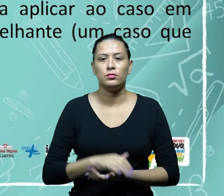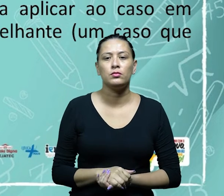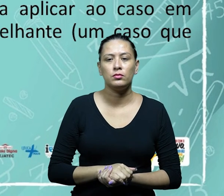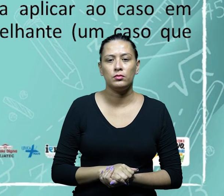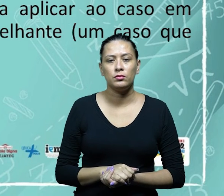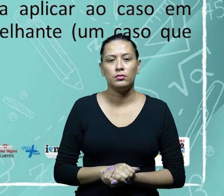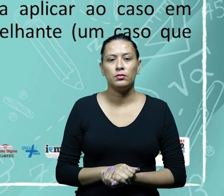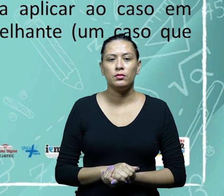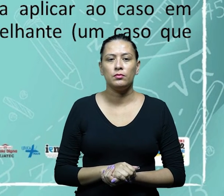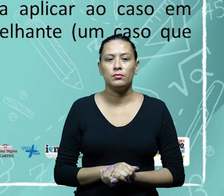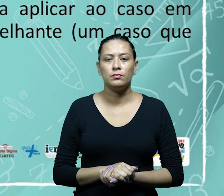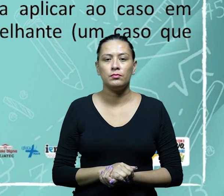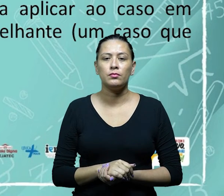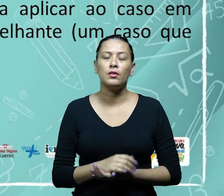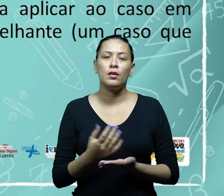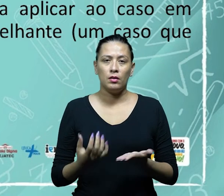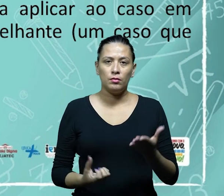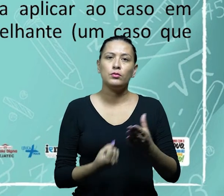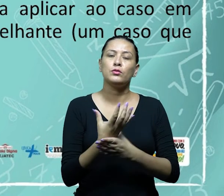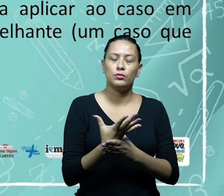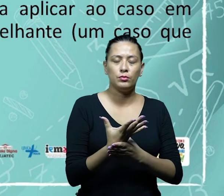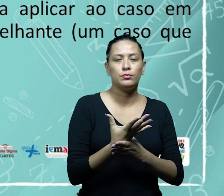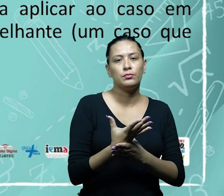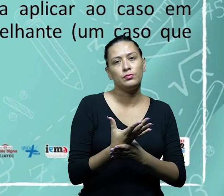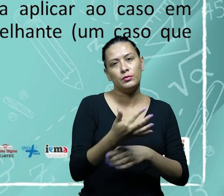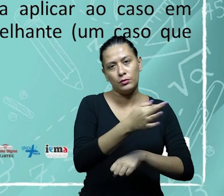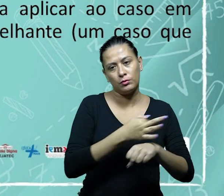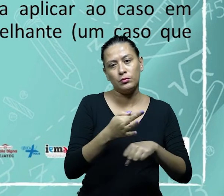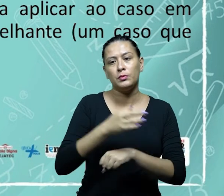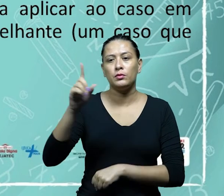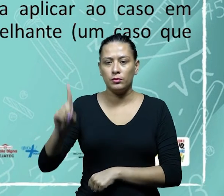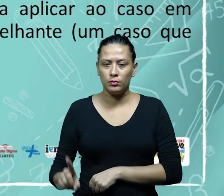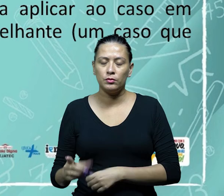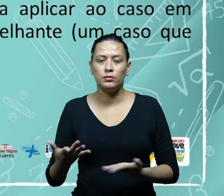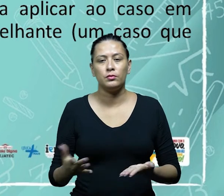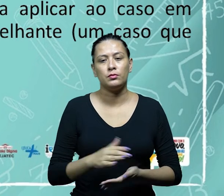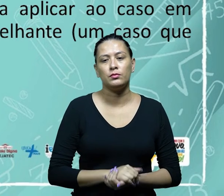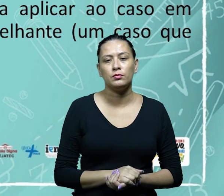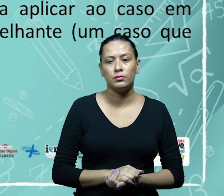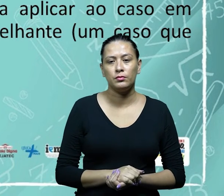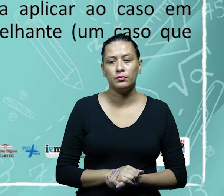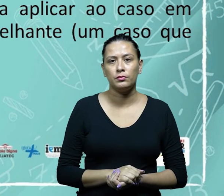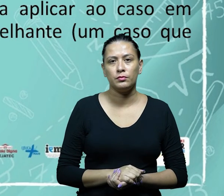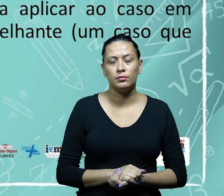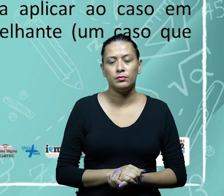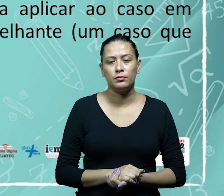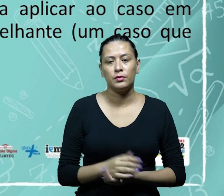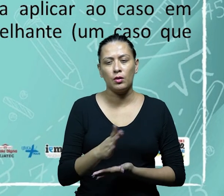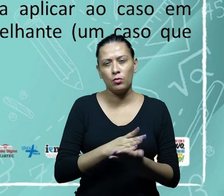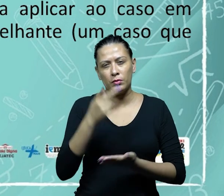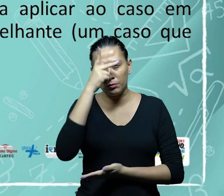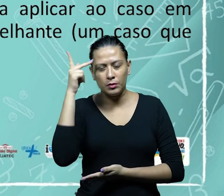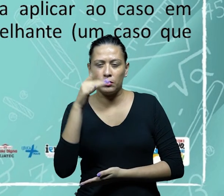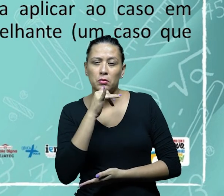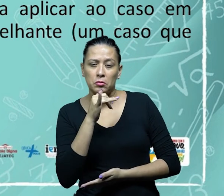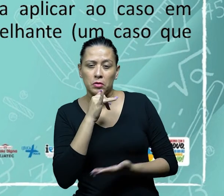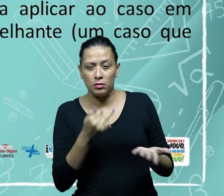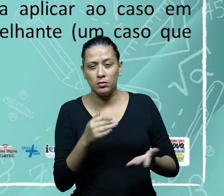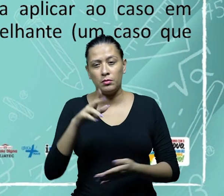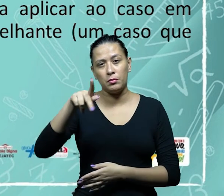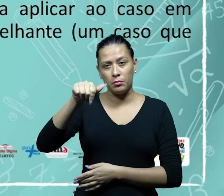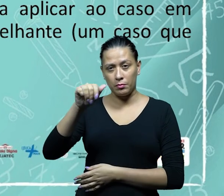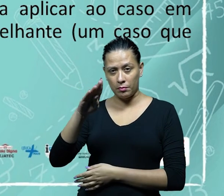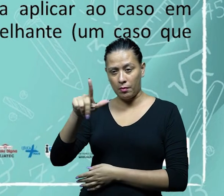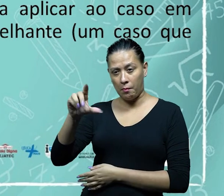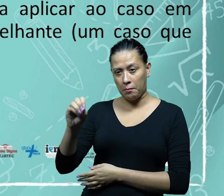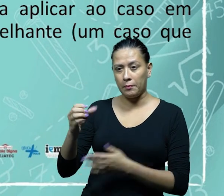uma fonte formal do direito pela corrente majoritária bom alguns donos de treinadores como por exemplo Pablo stolze